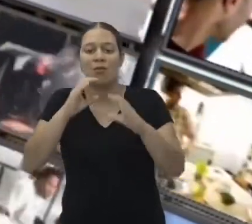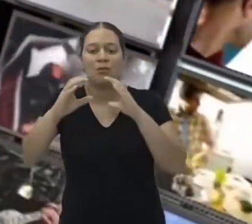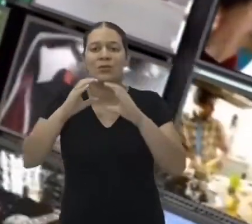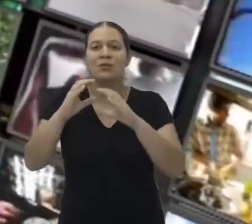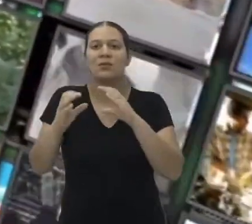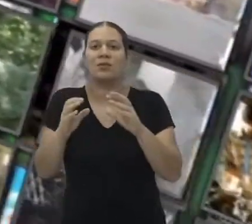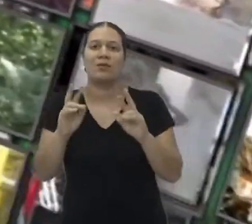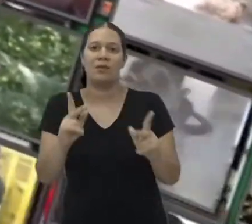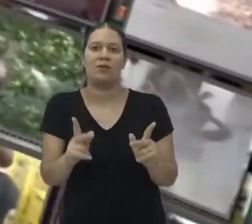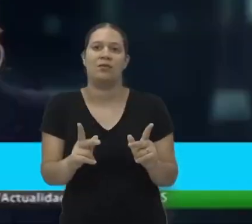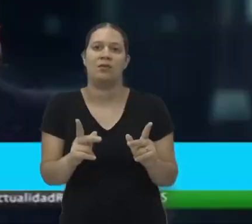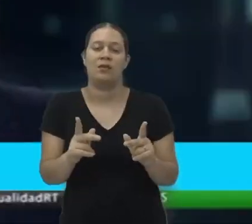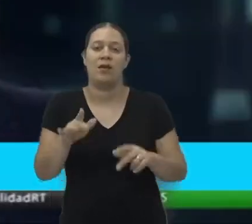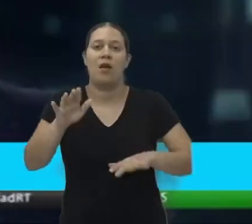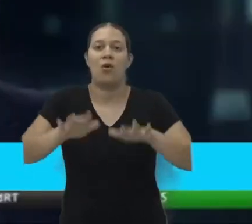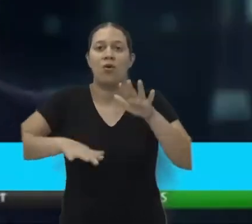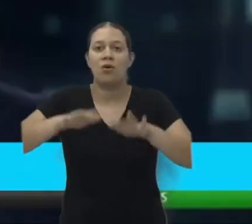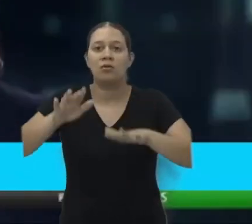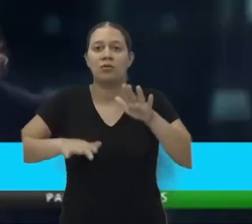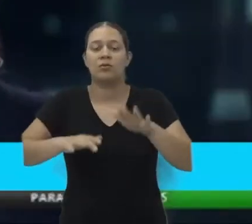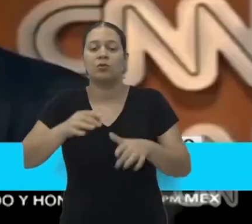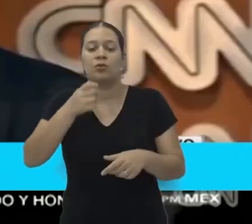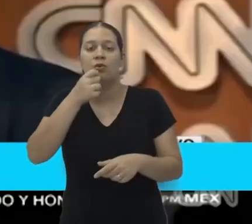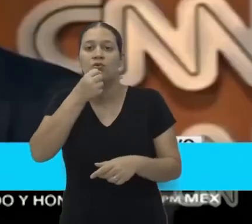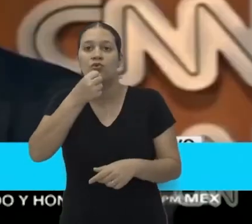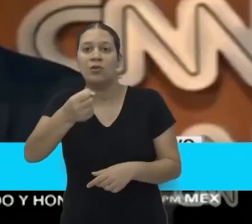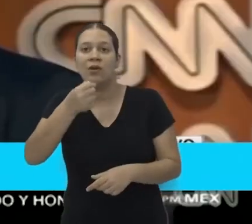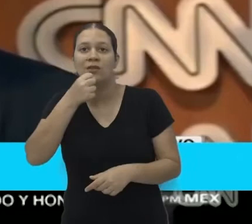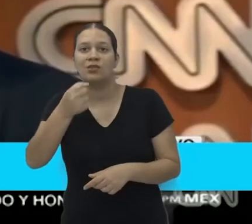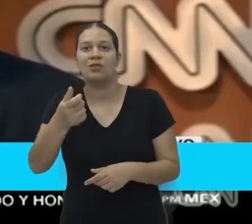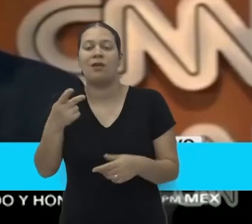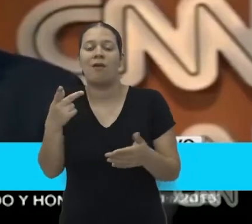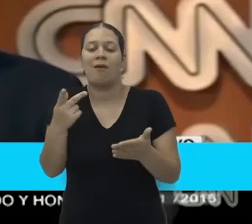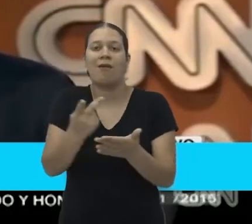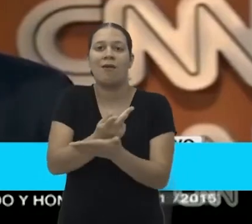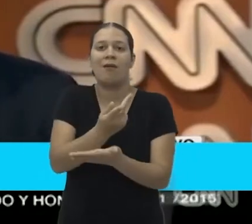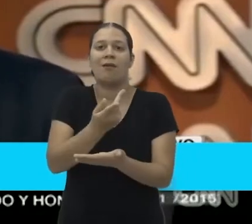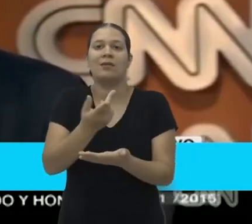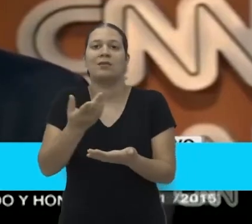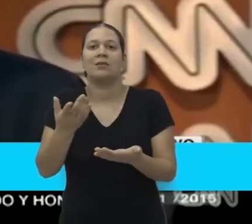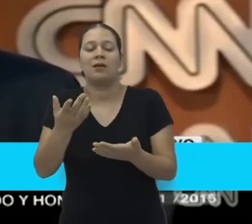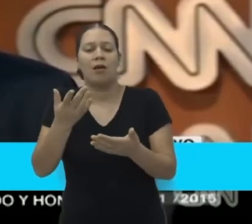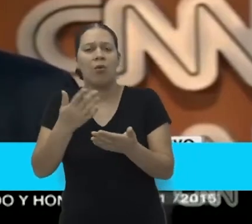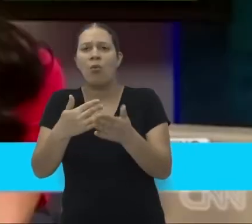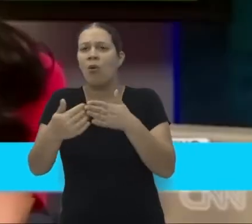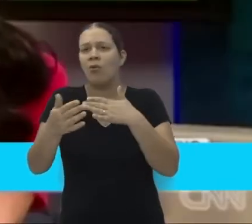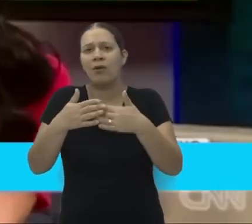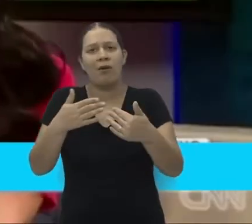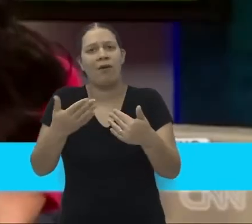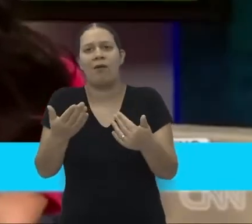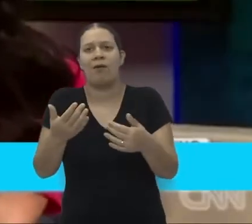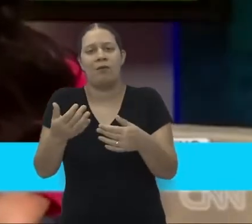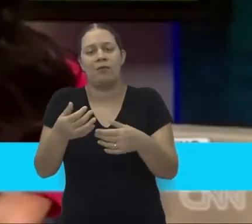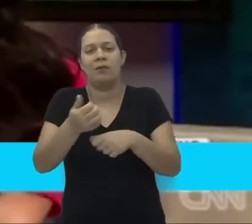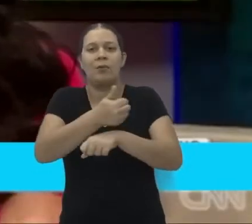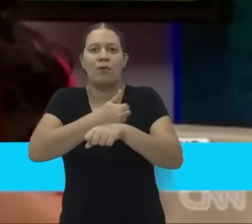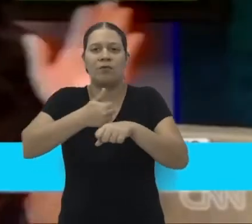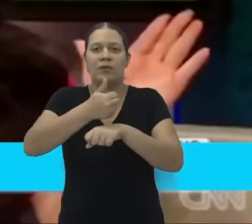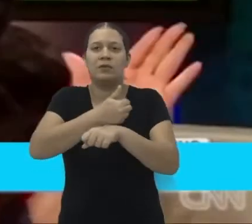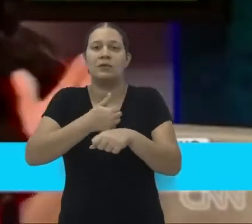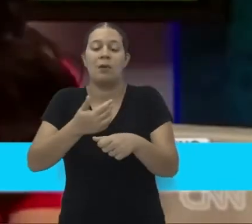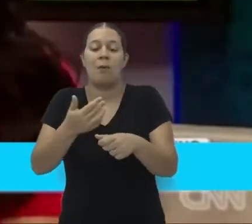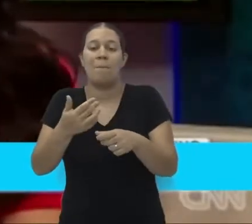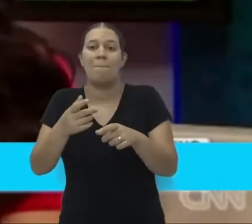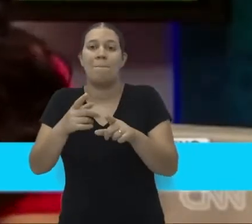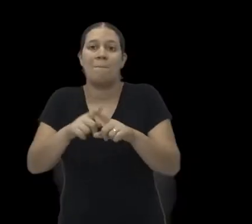nos meios de comunicação. Às vezes, os jornalistas podem errar, como em qualquer profissão. O